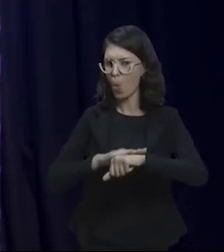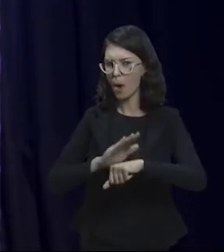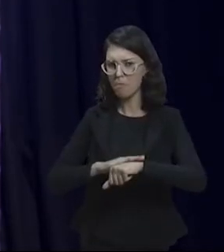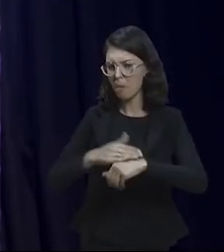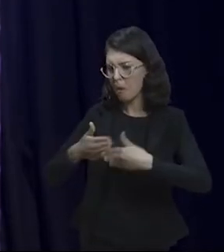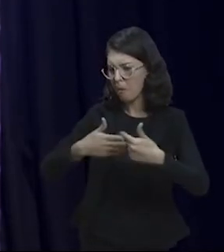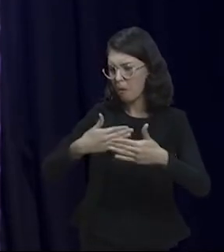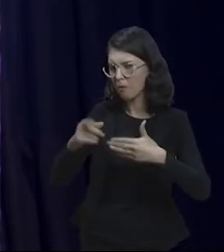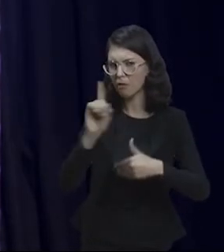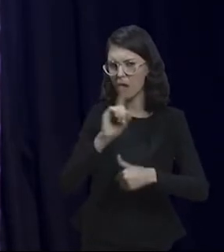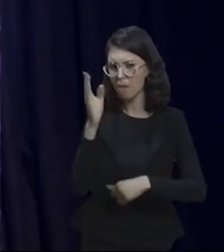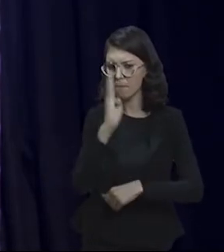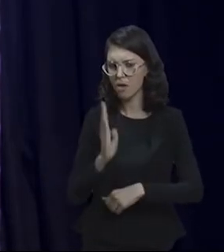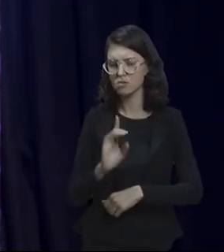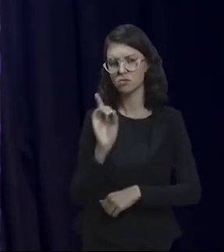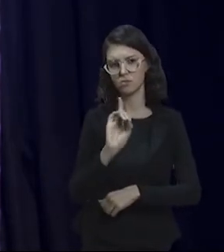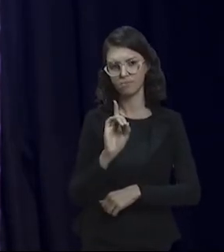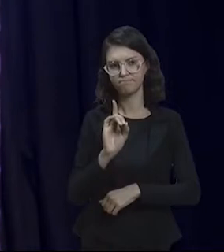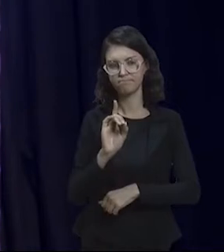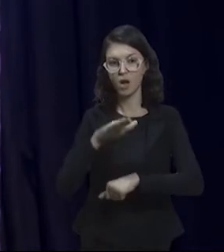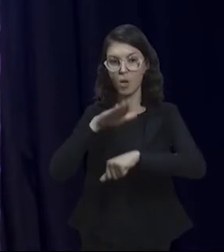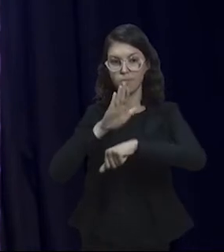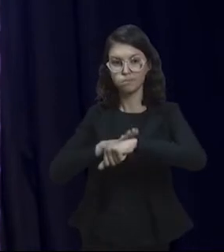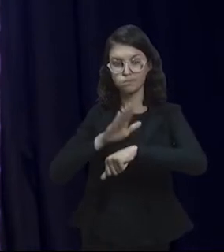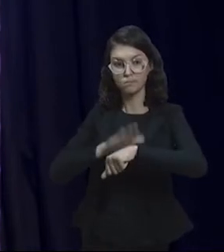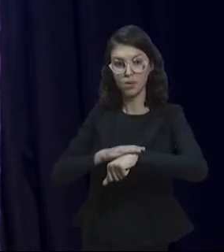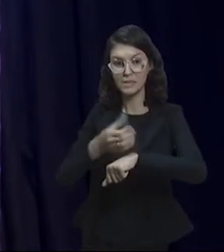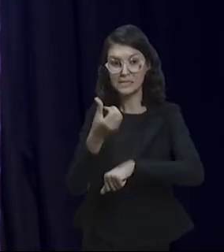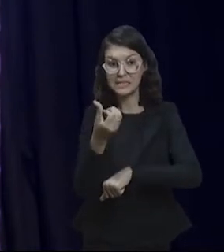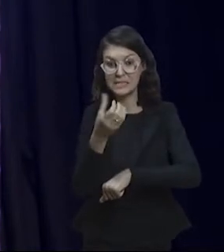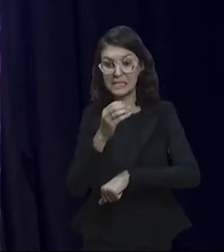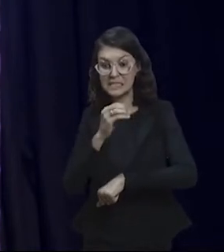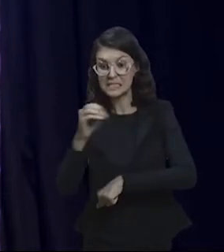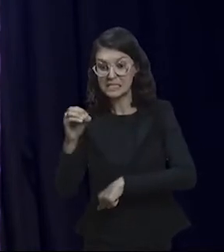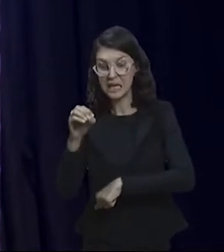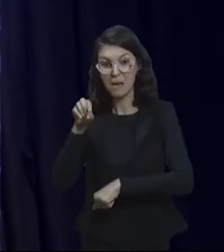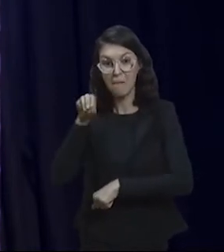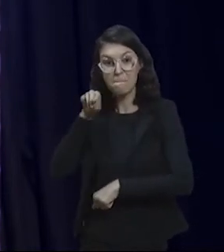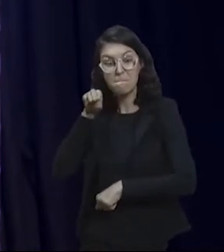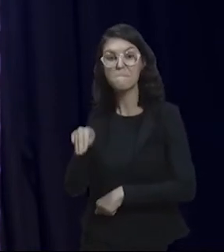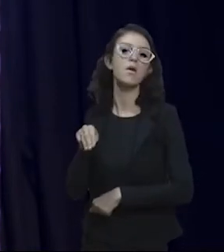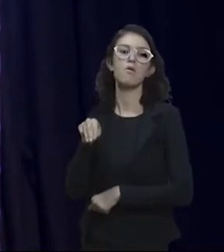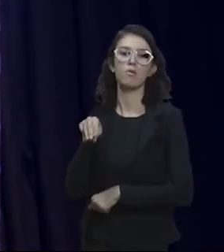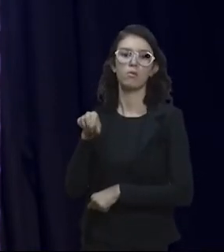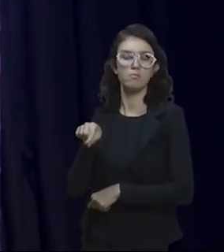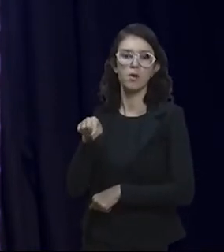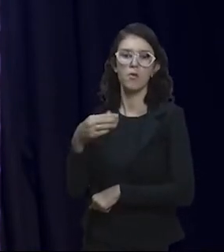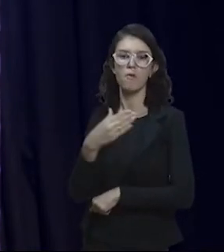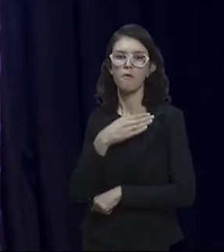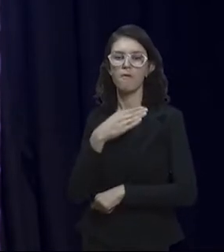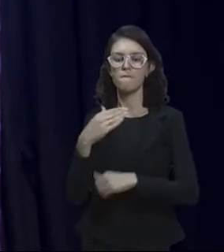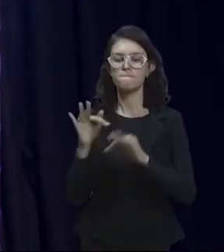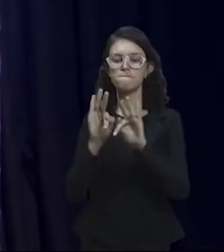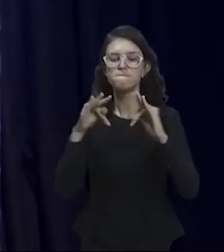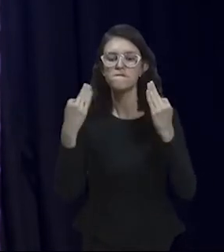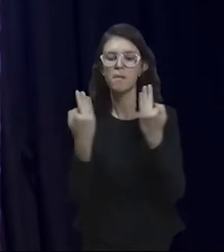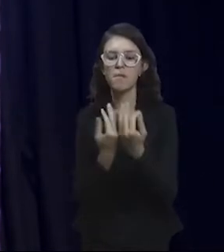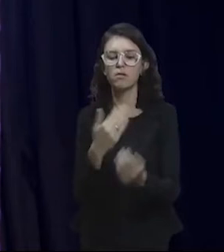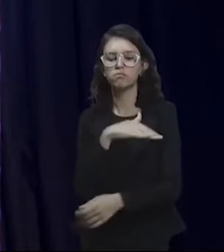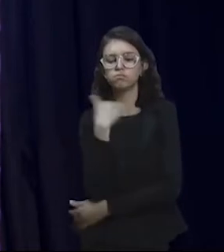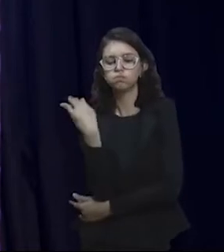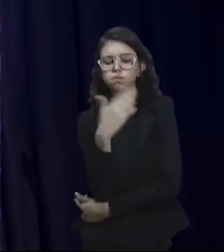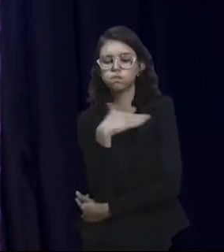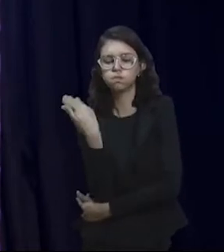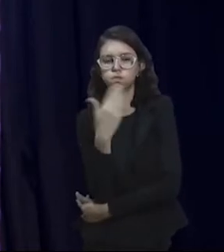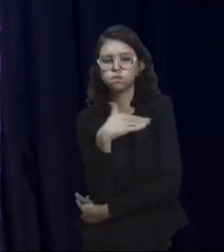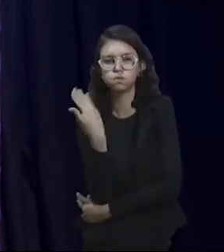vida do Brasil. É um momento de 600 mil famílias enlutadas. É um momento de 15 milhões de brasileiros